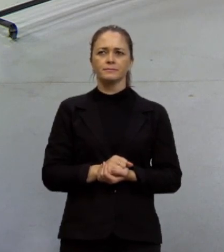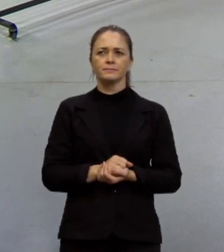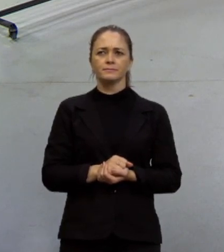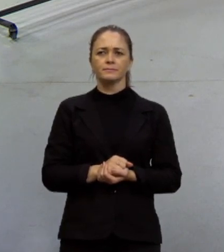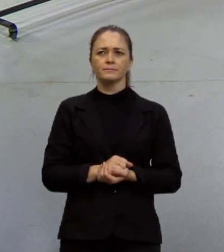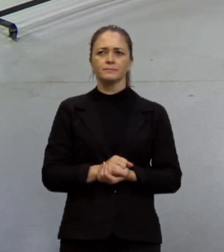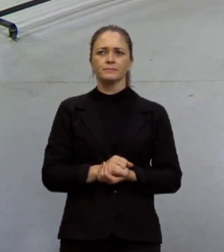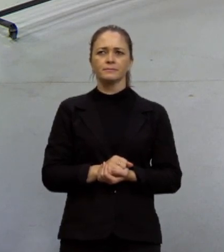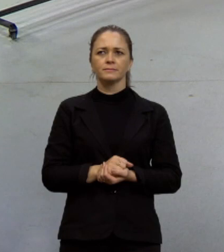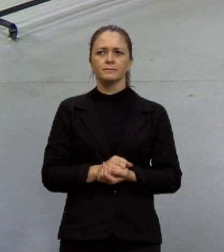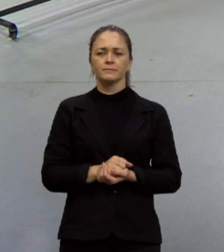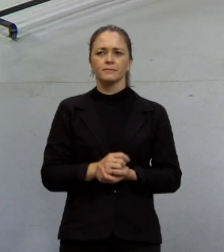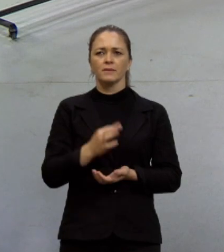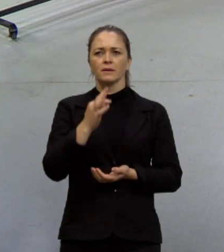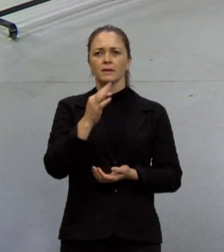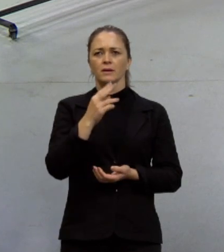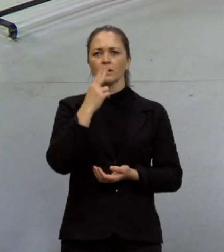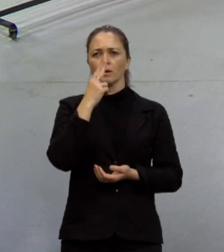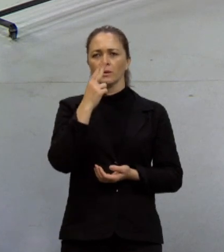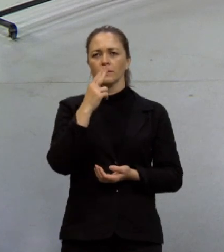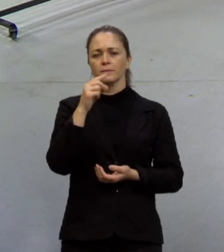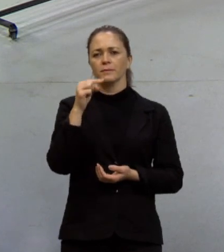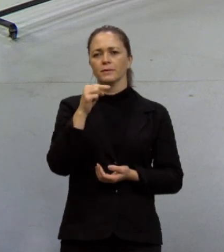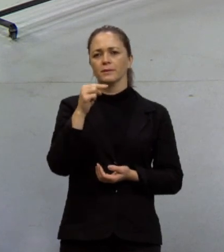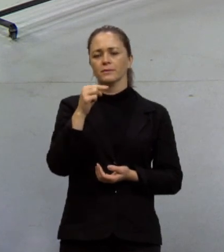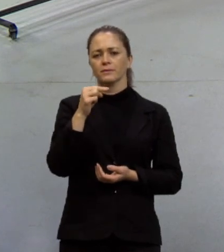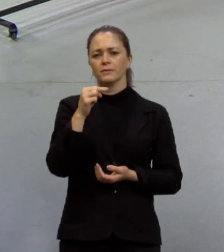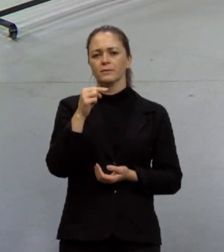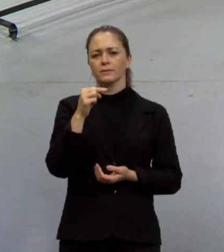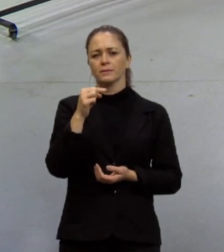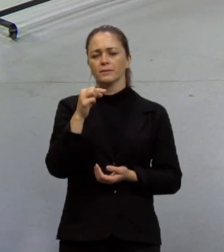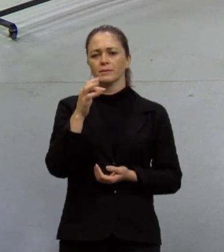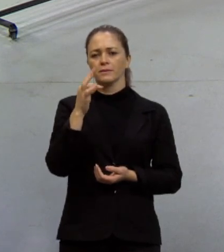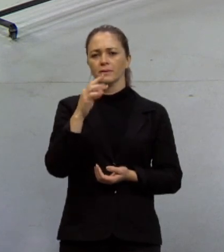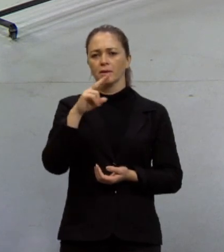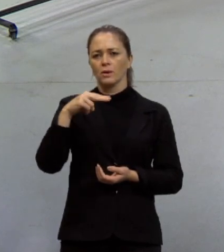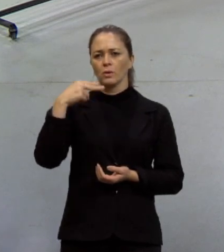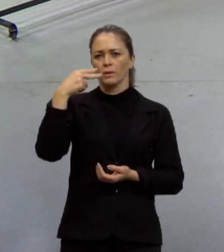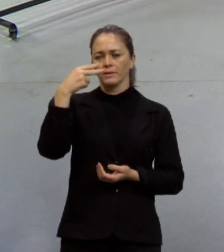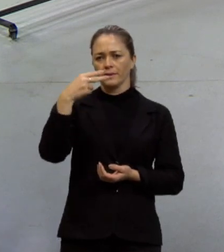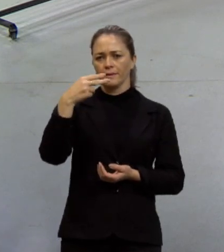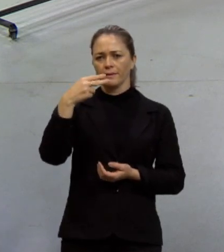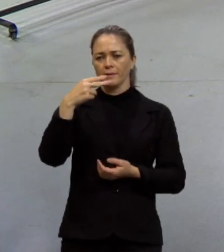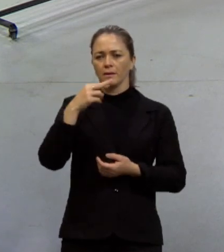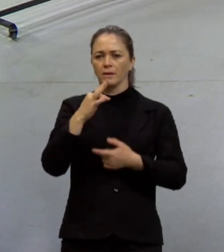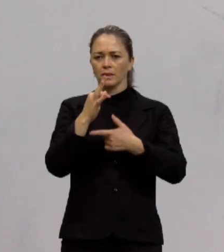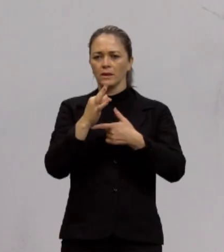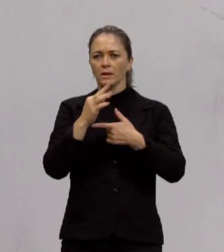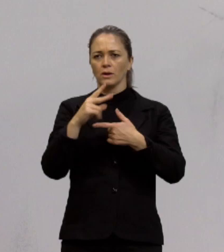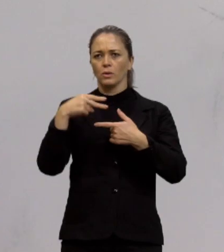T igual a menos T ao quadrado sobre 4,